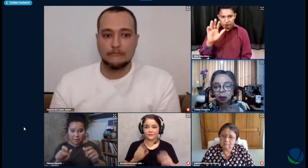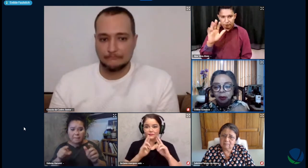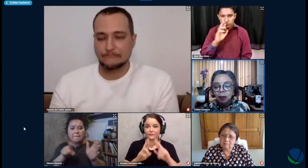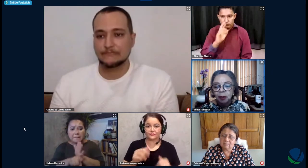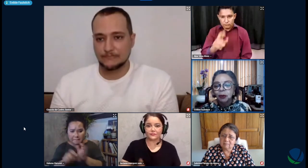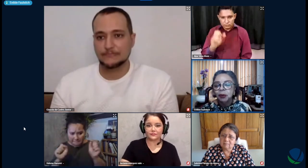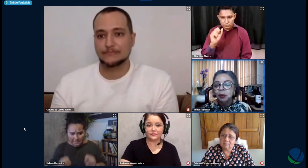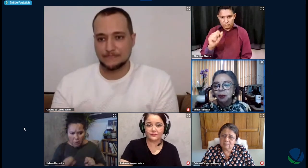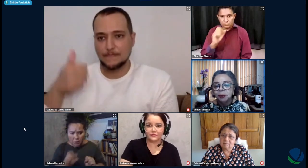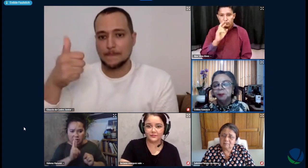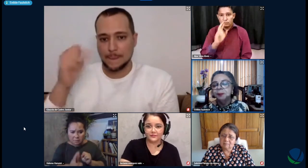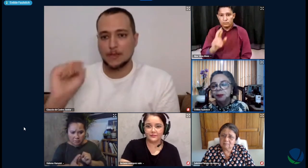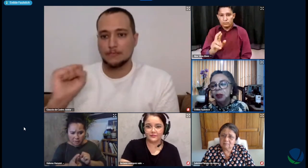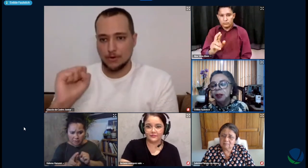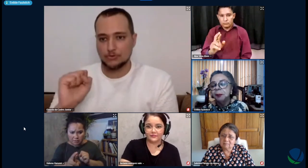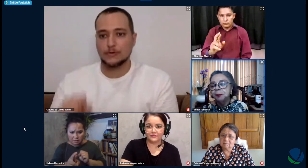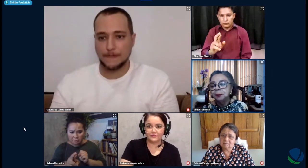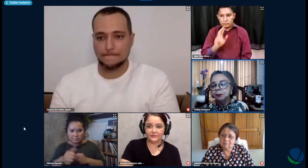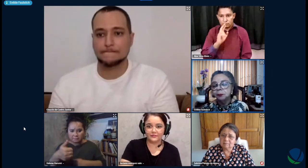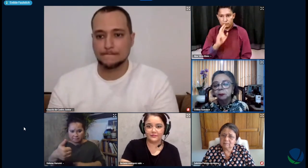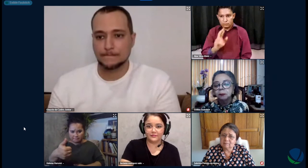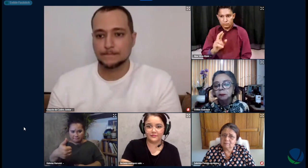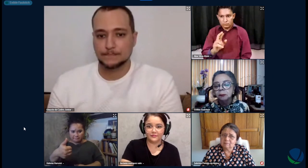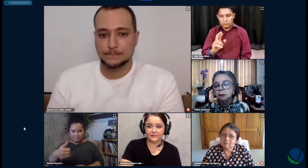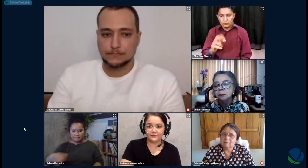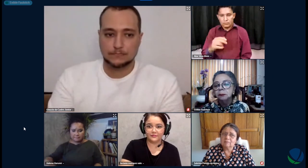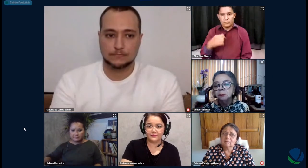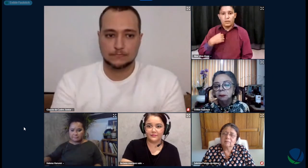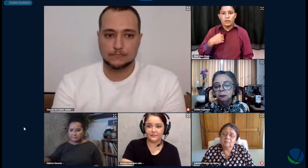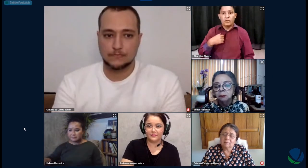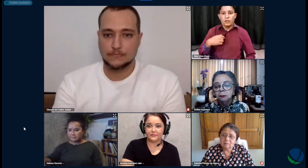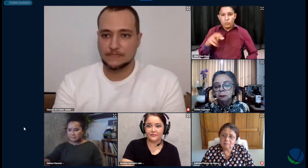aí depois o Glaucio continua. Ok.